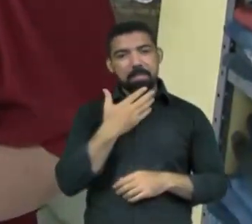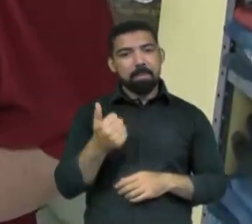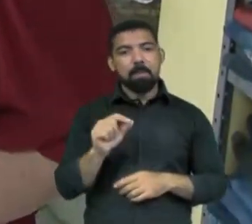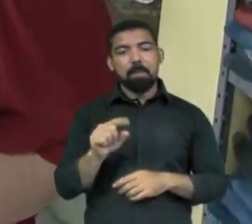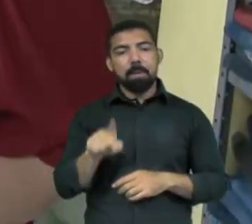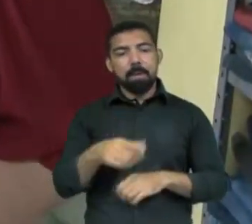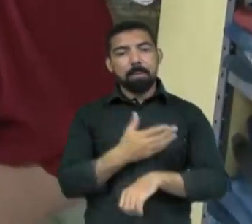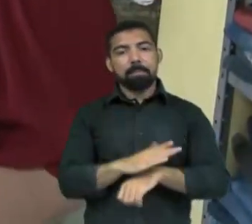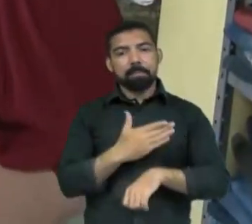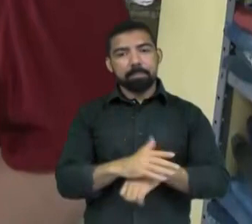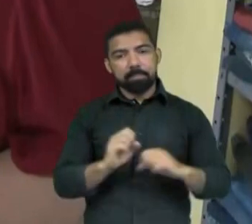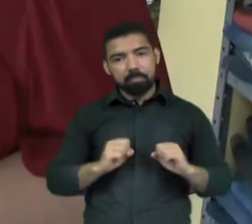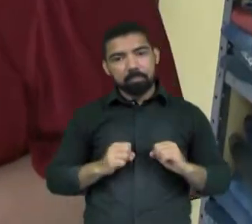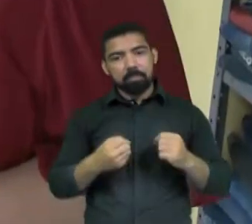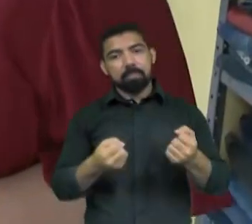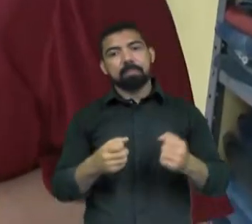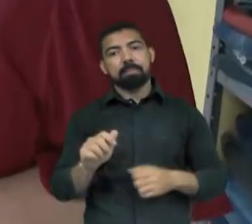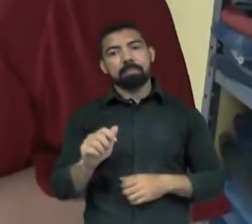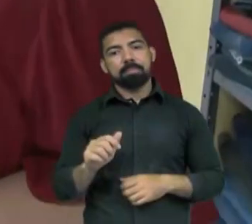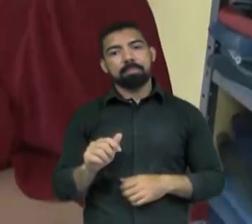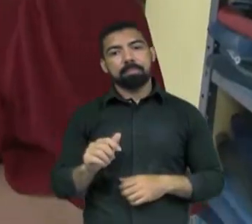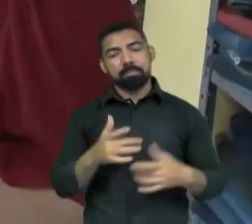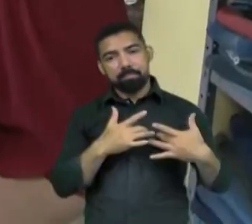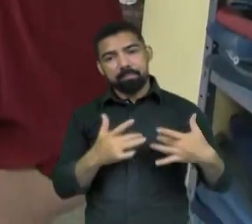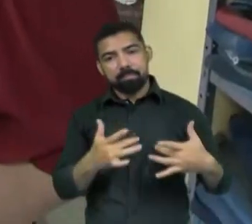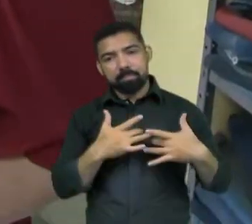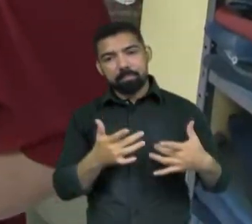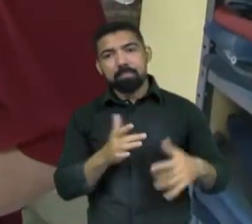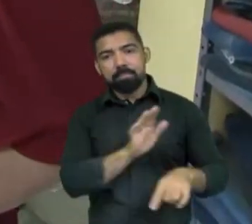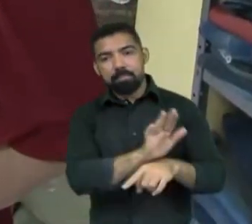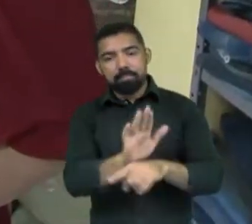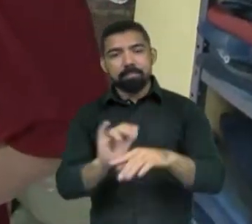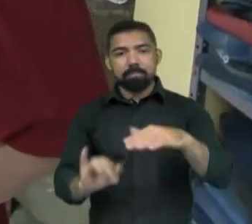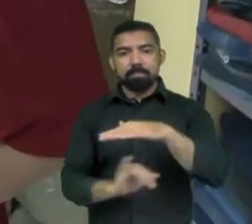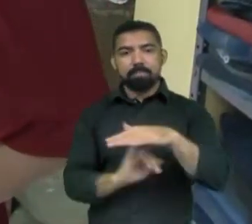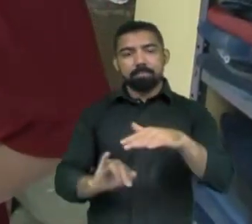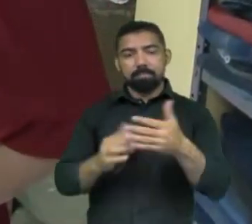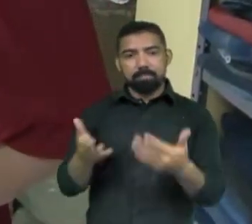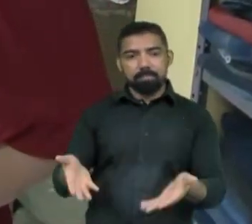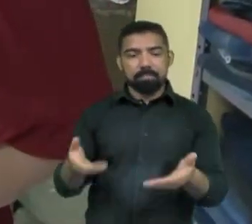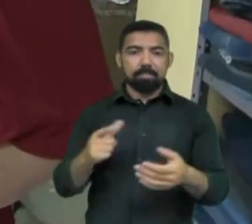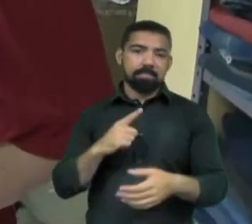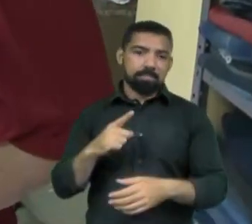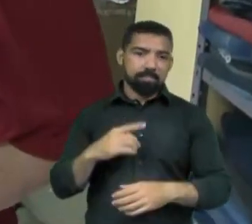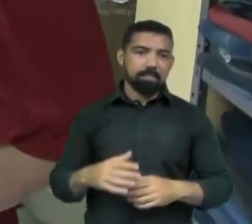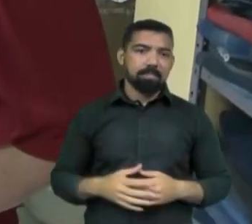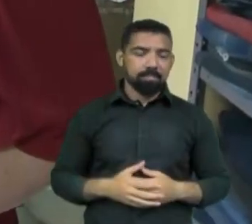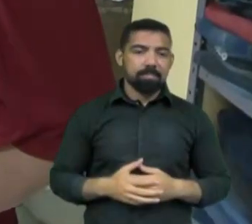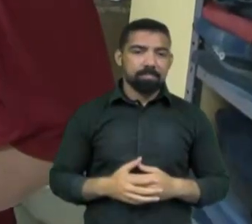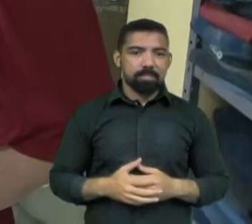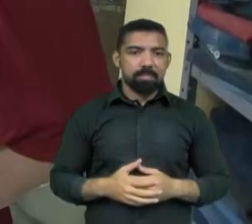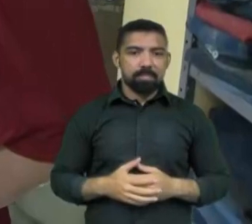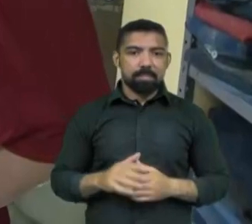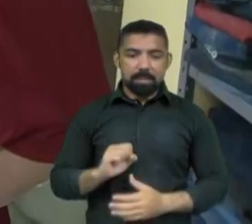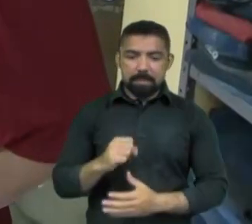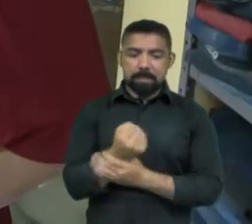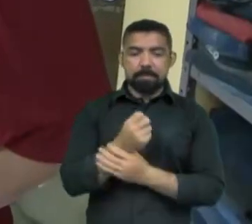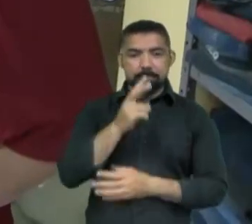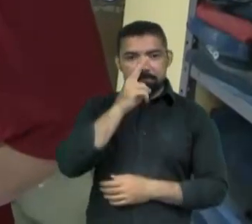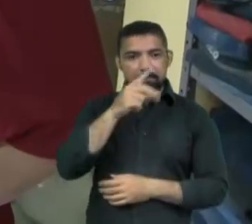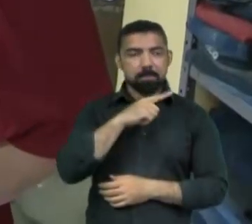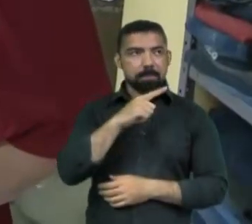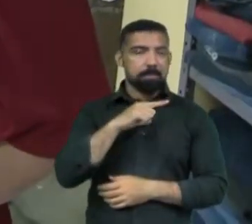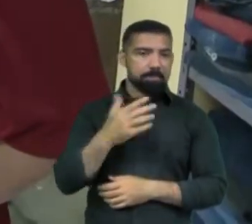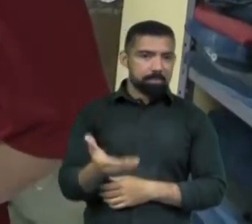praticar um ato de solidariedade, ajudando a uma instituição com tanta firmeza no